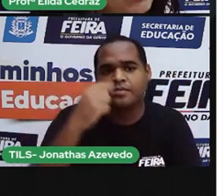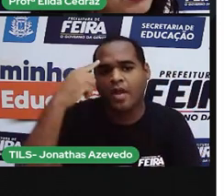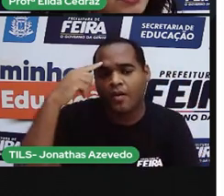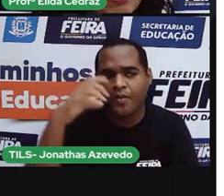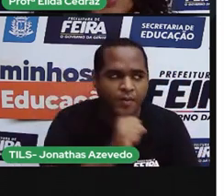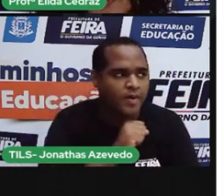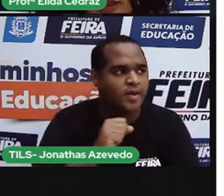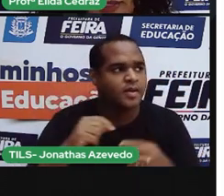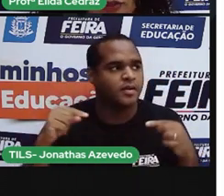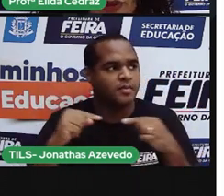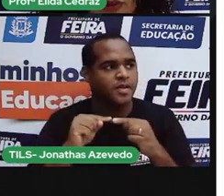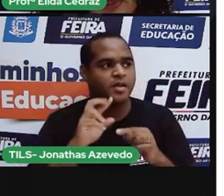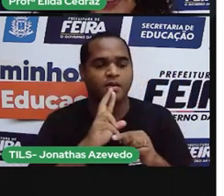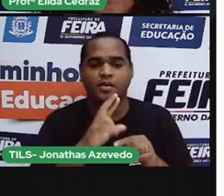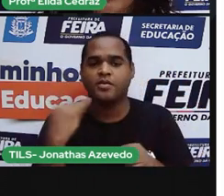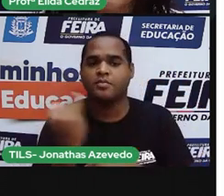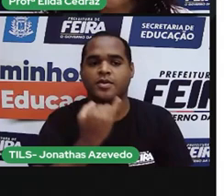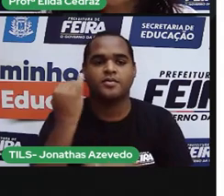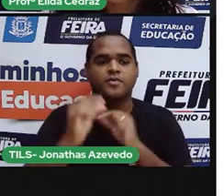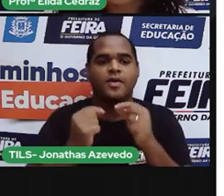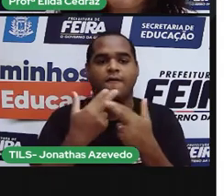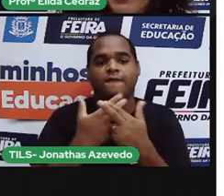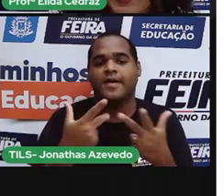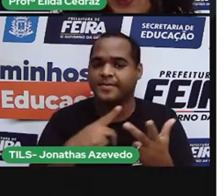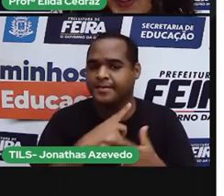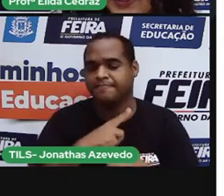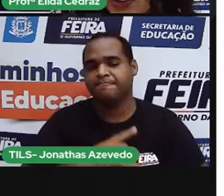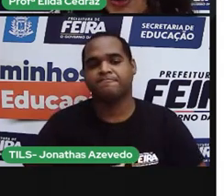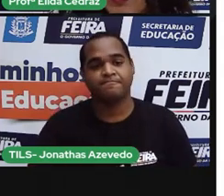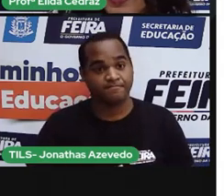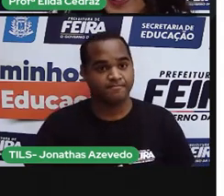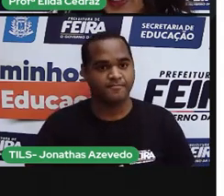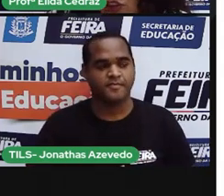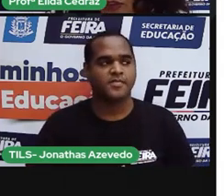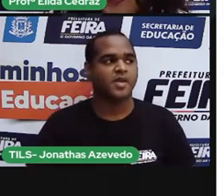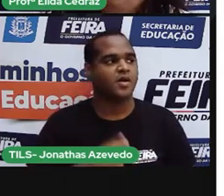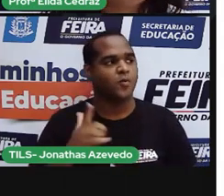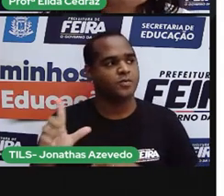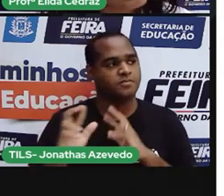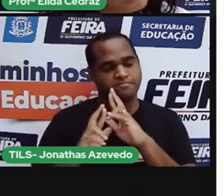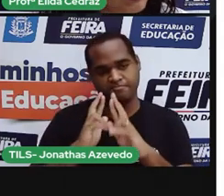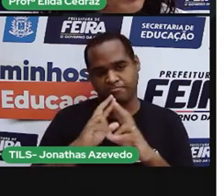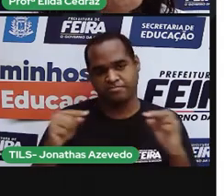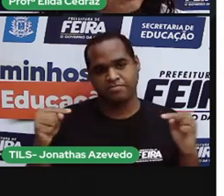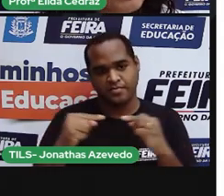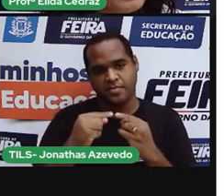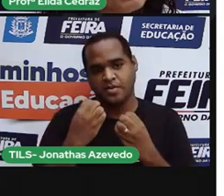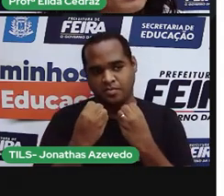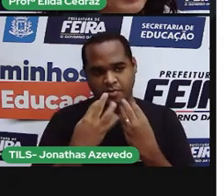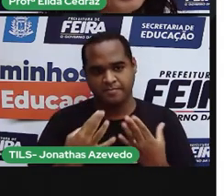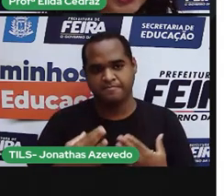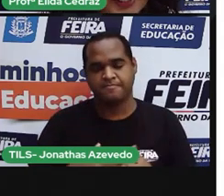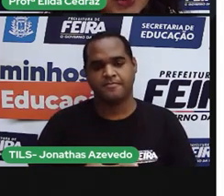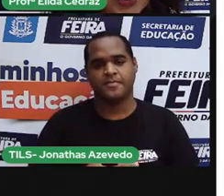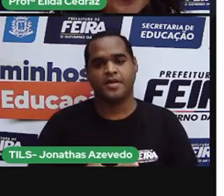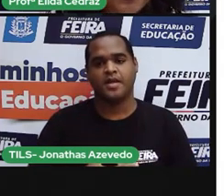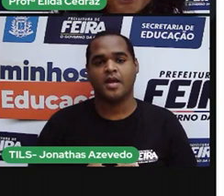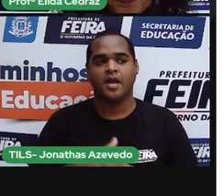a solução de várias formas. Para a nossa atividade, a prova vai